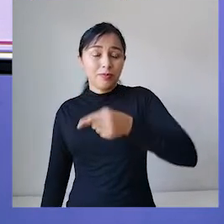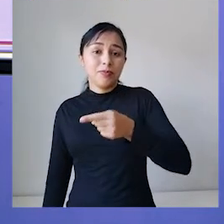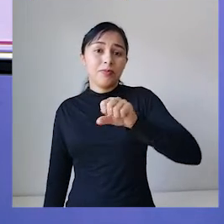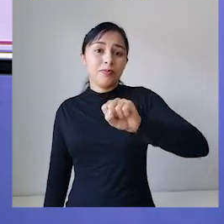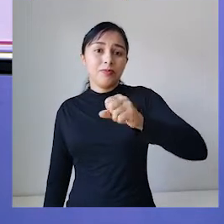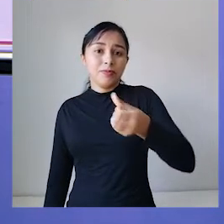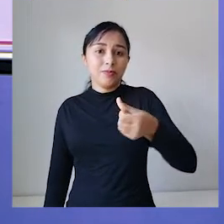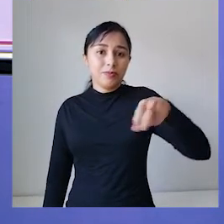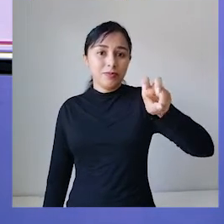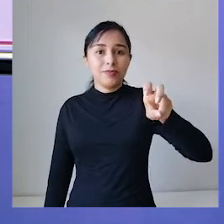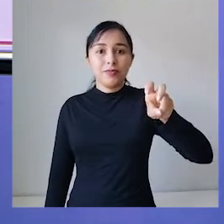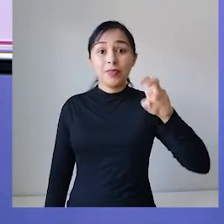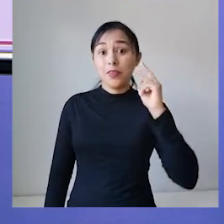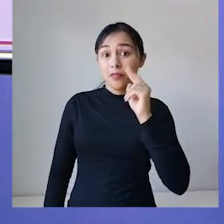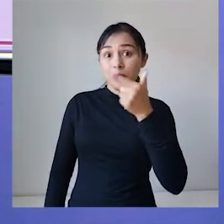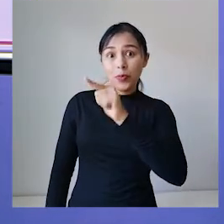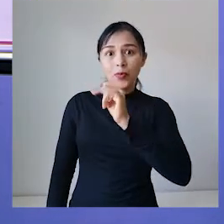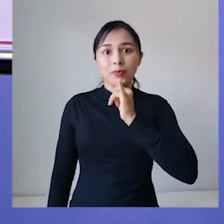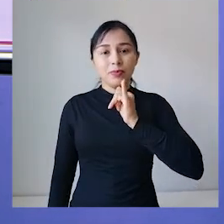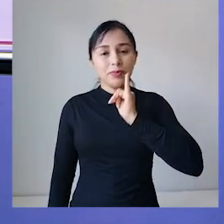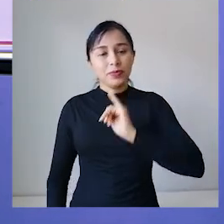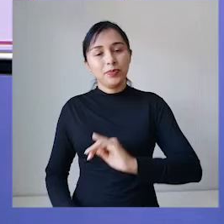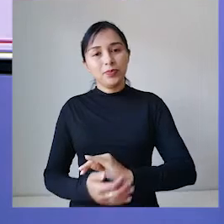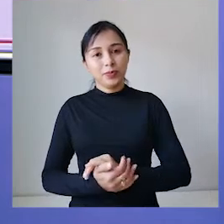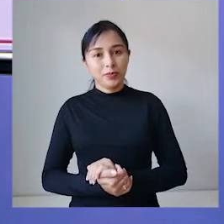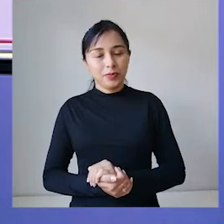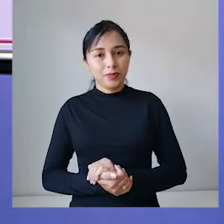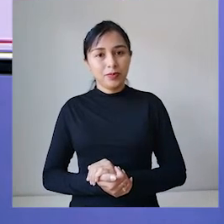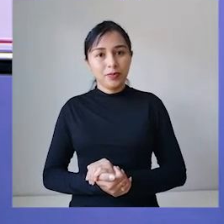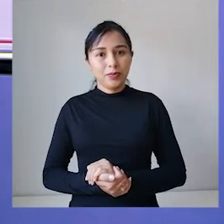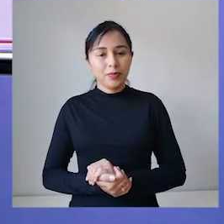23.865. Vamos a mais um exemplo?